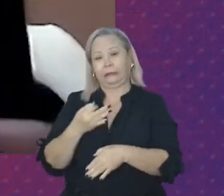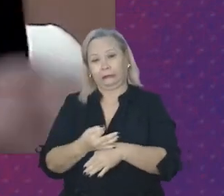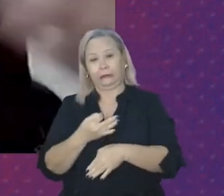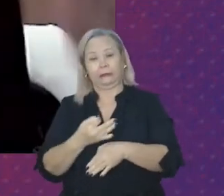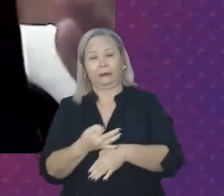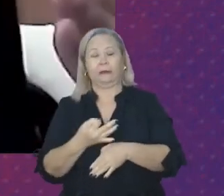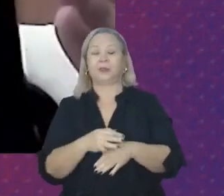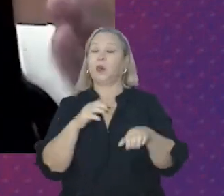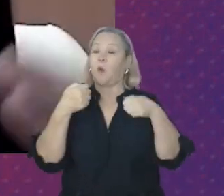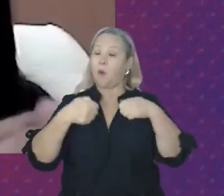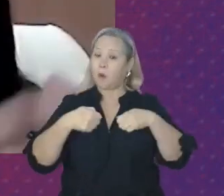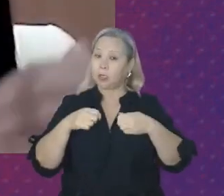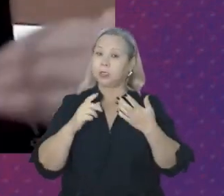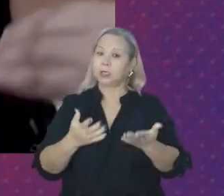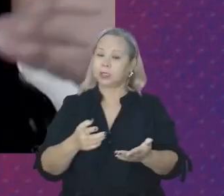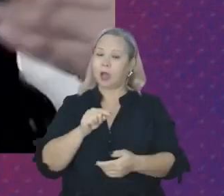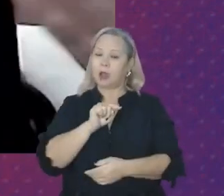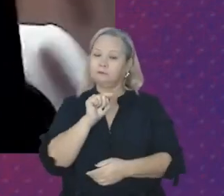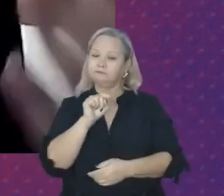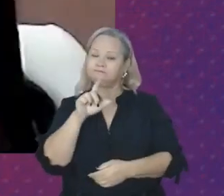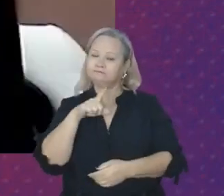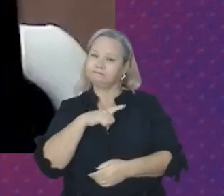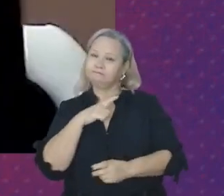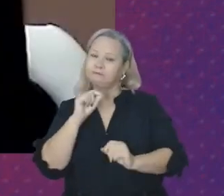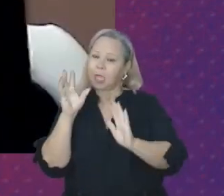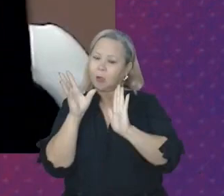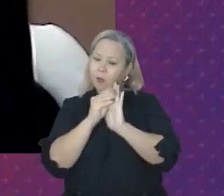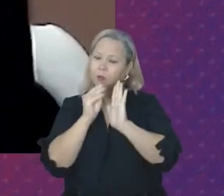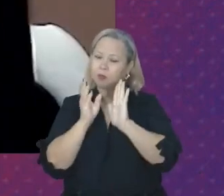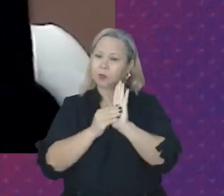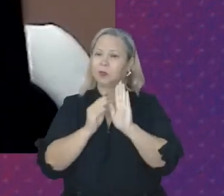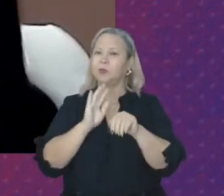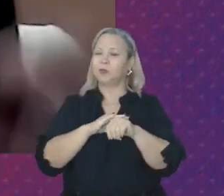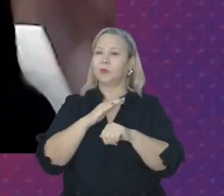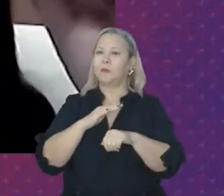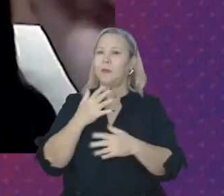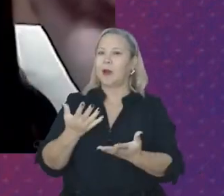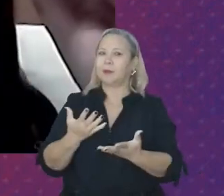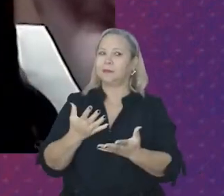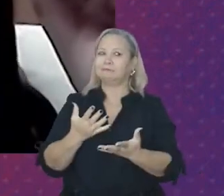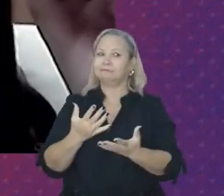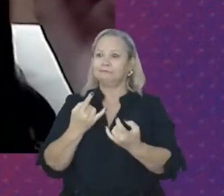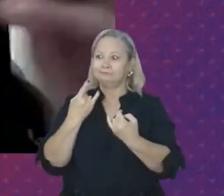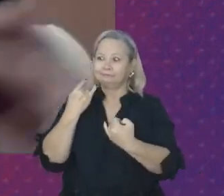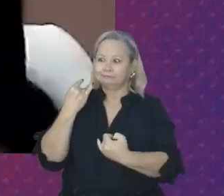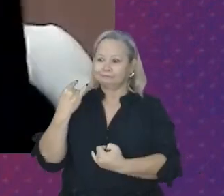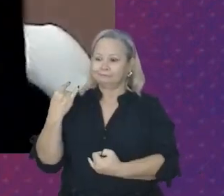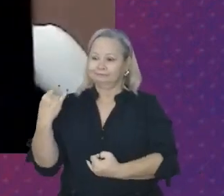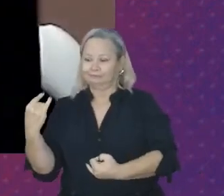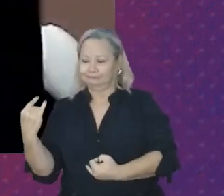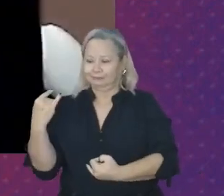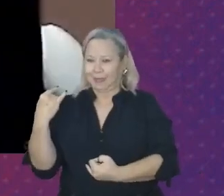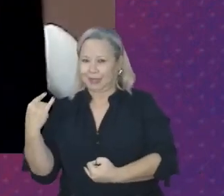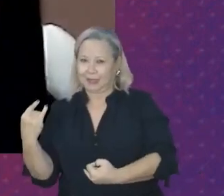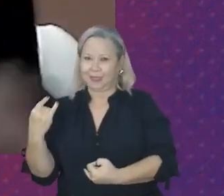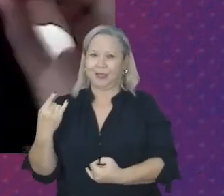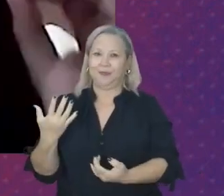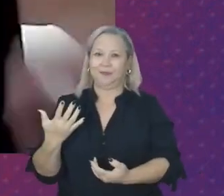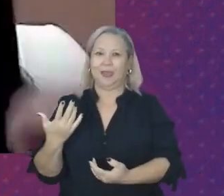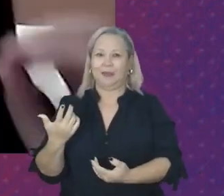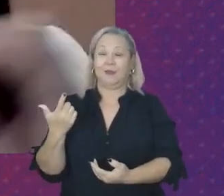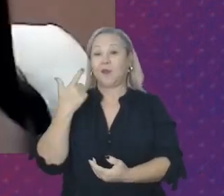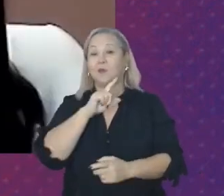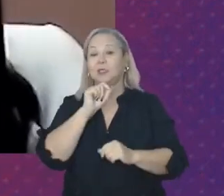É necessário que você tenha um conteúdo mais atrativo para conseguir falar de maneira mais assertiva com as